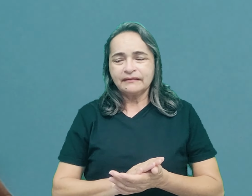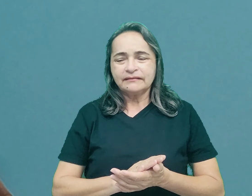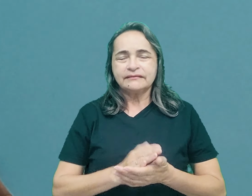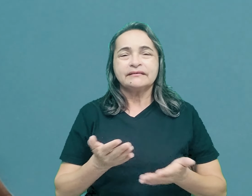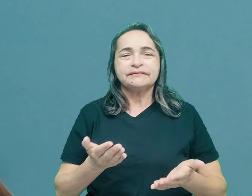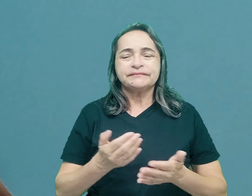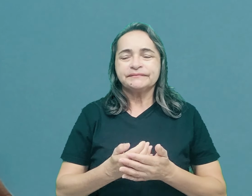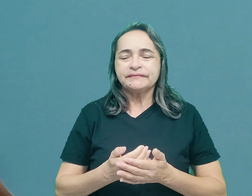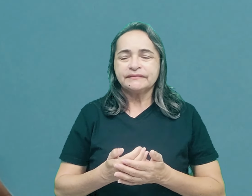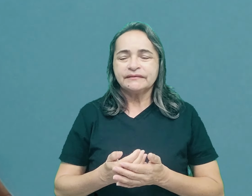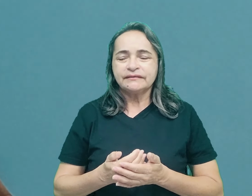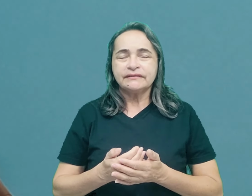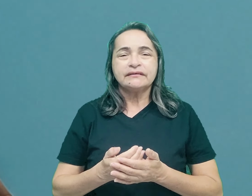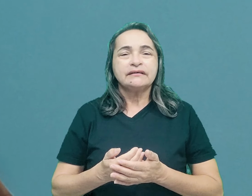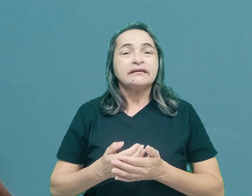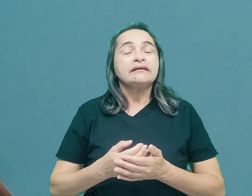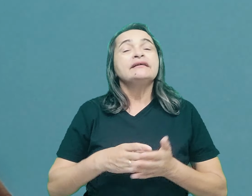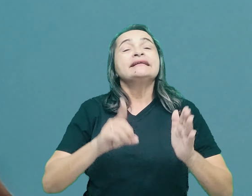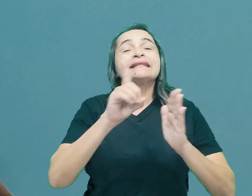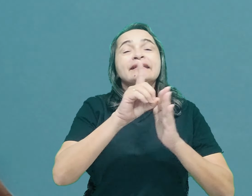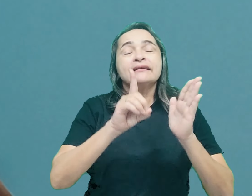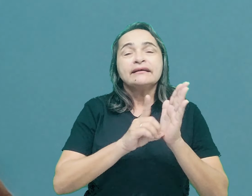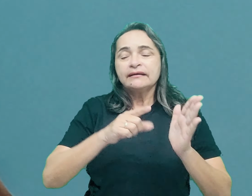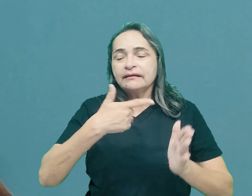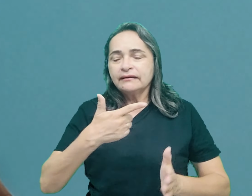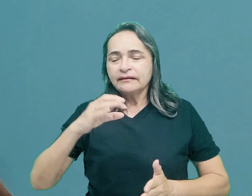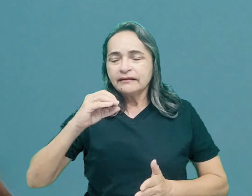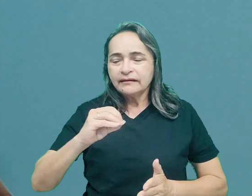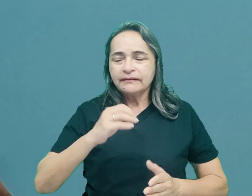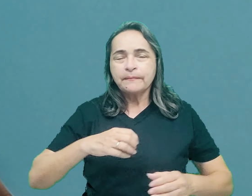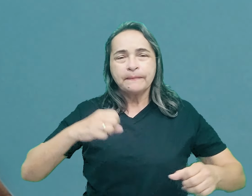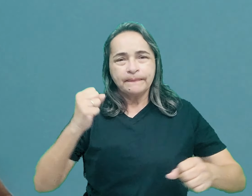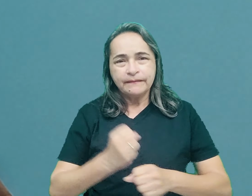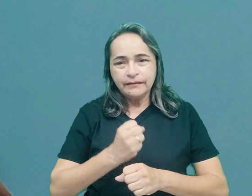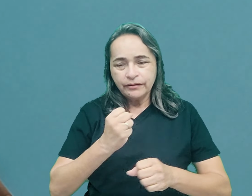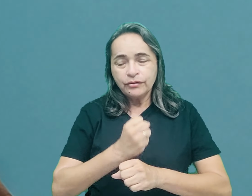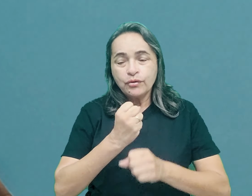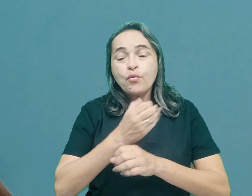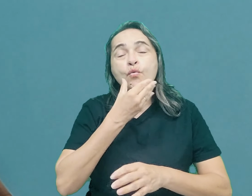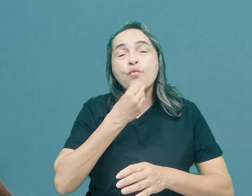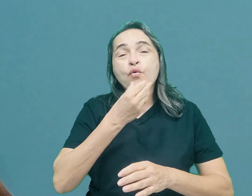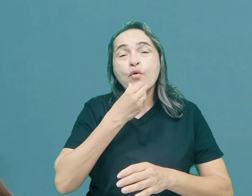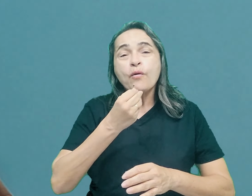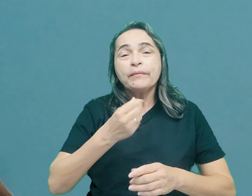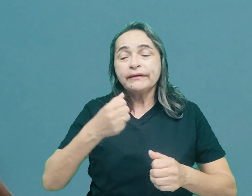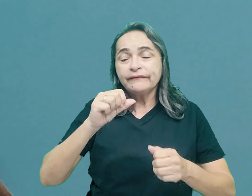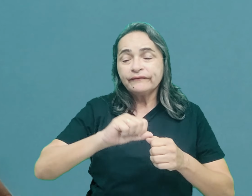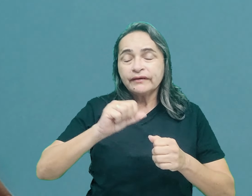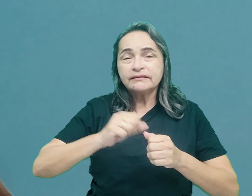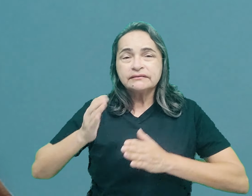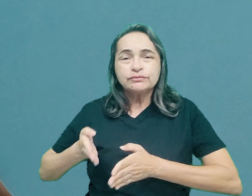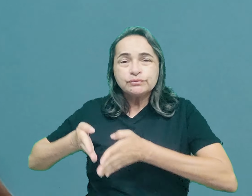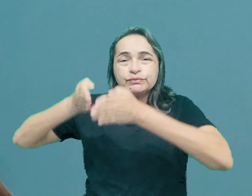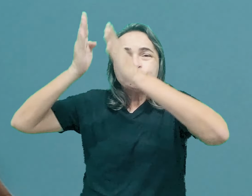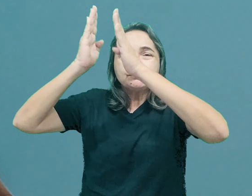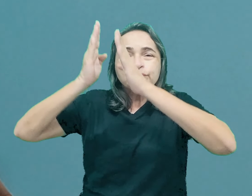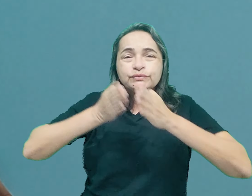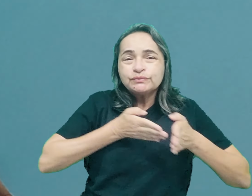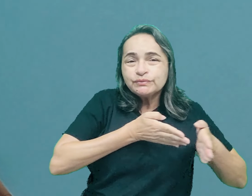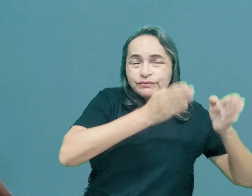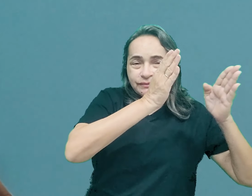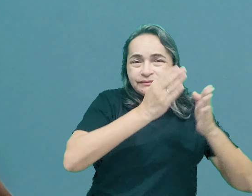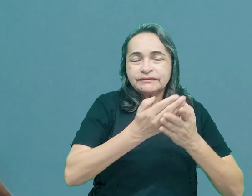jovens, porque na década de 20, o pedreiro que construiu as torres atuais, tem ela, existem fotos, que